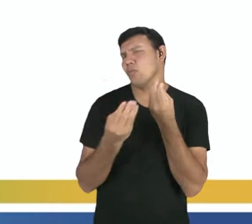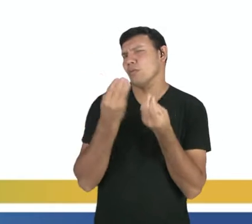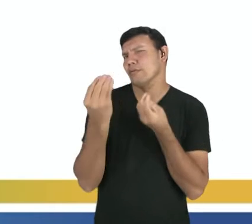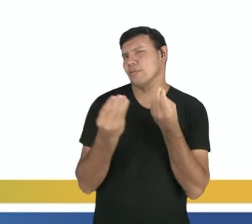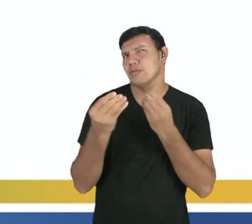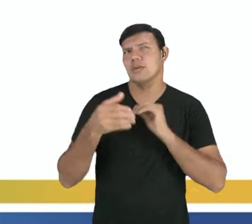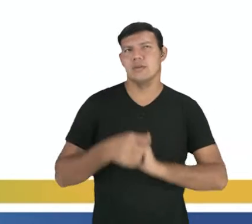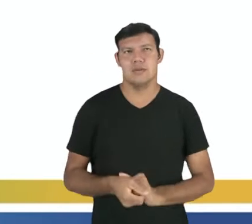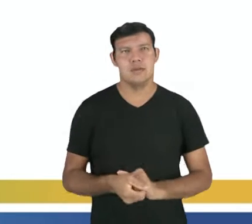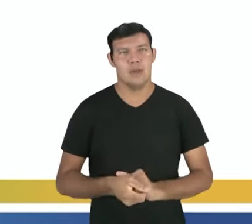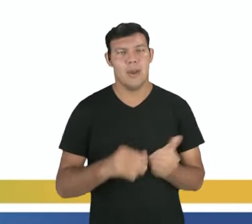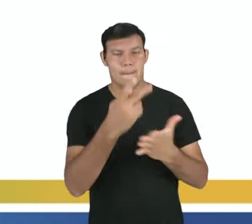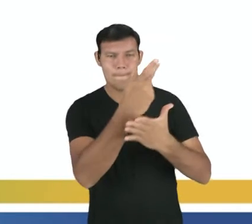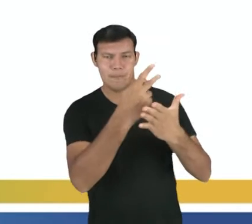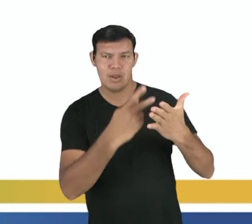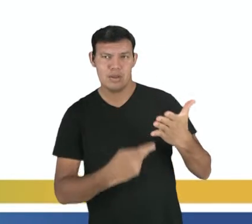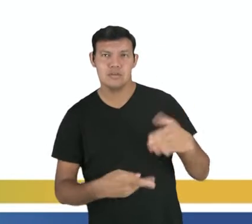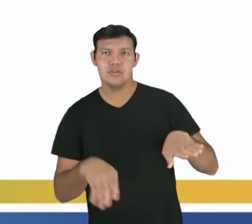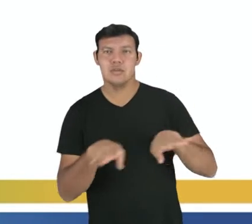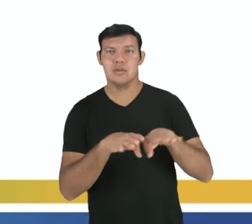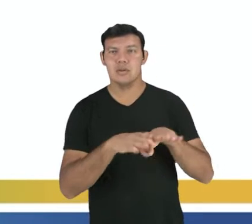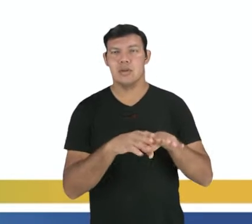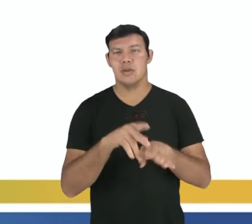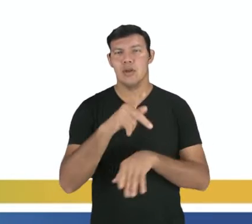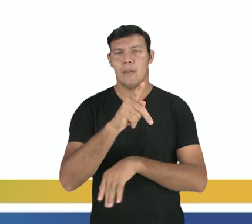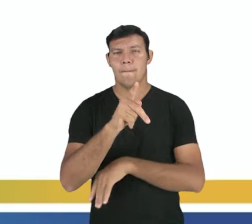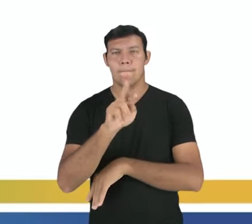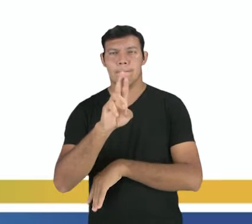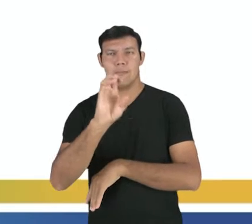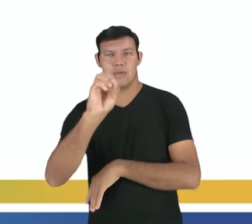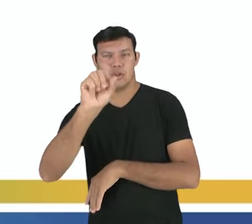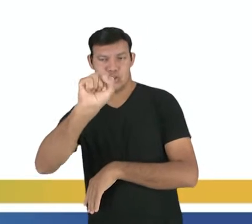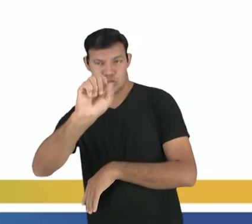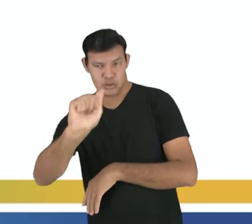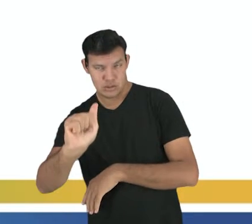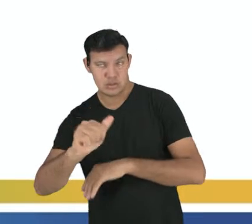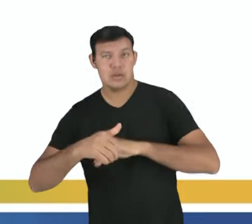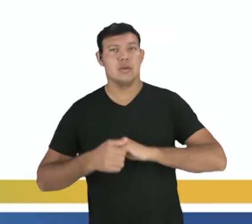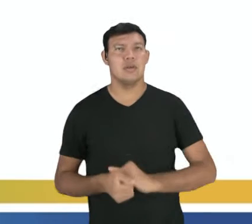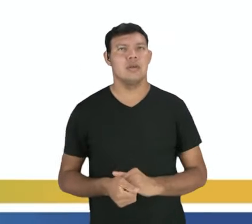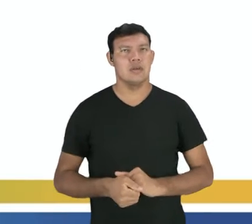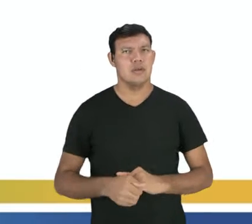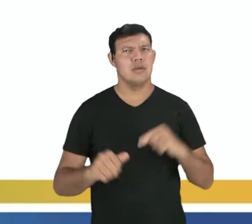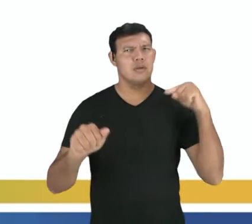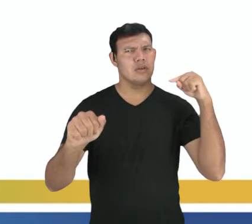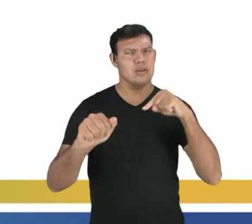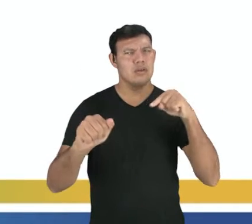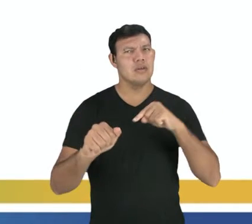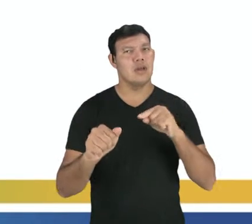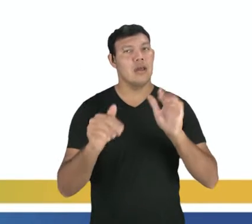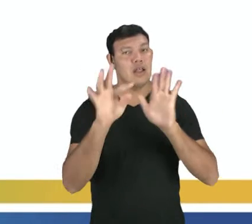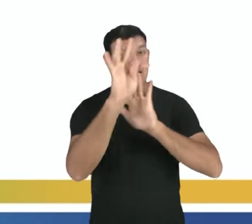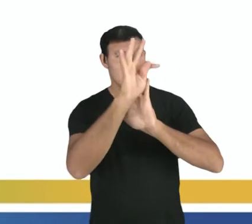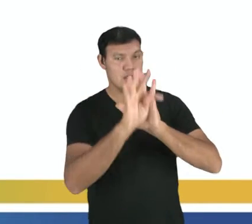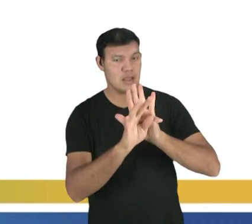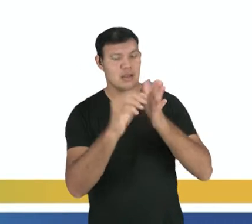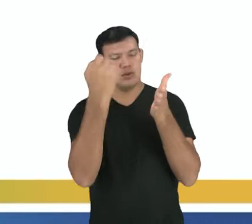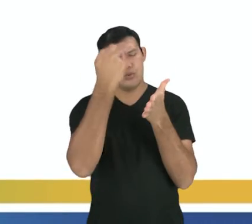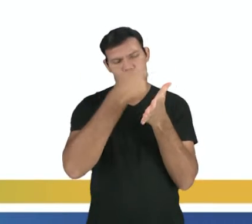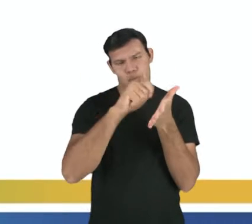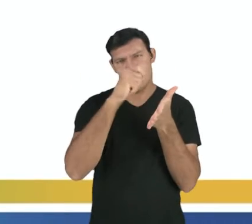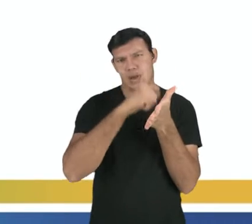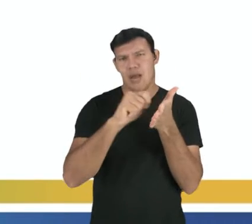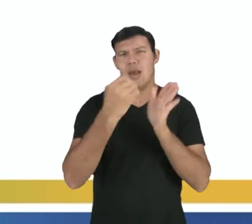na prosa e na poesia? Né? Na prosa, quando eu falo em prosa, estou falando em textos